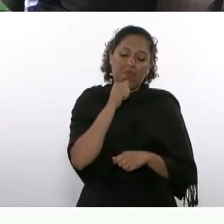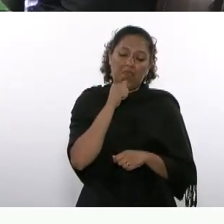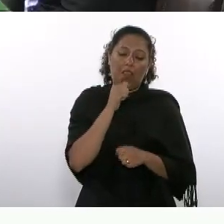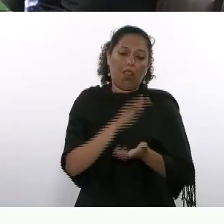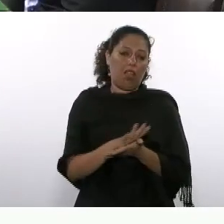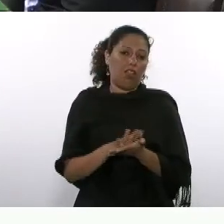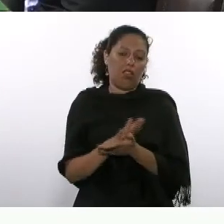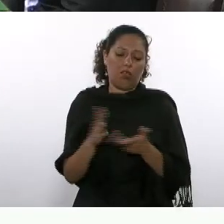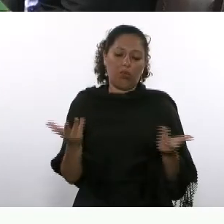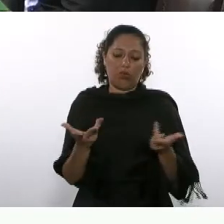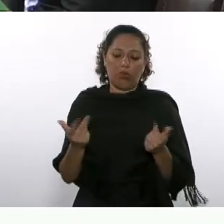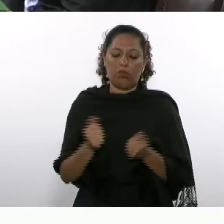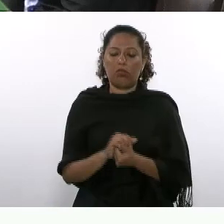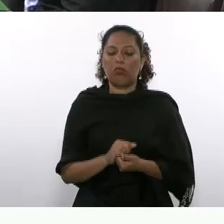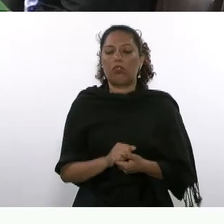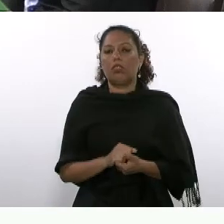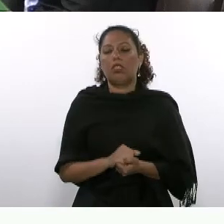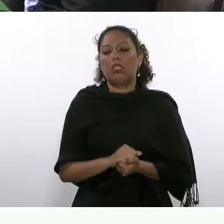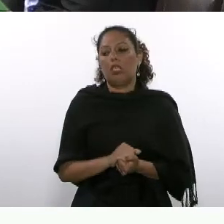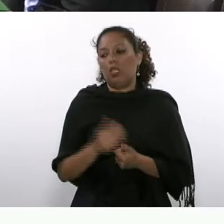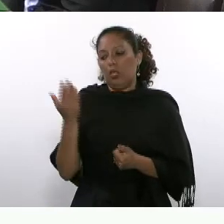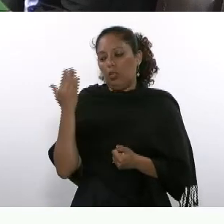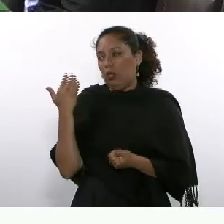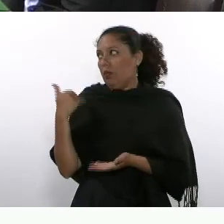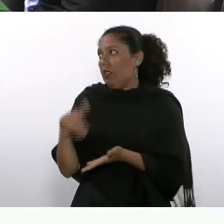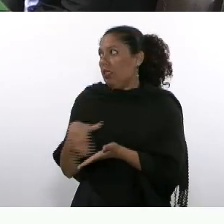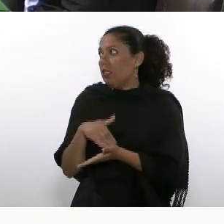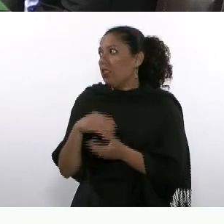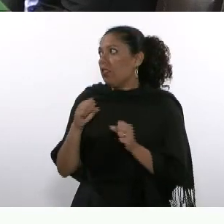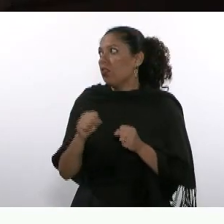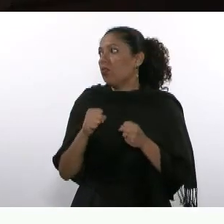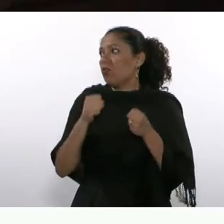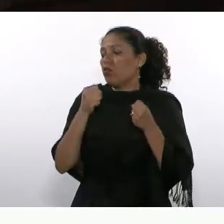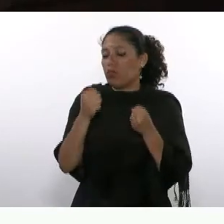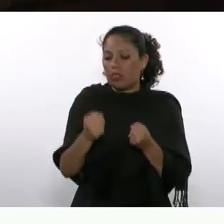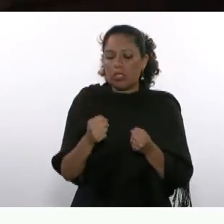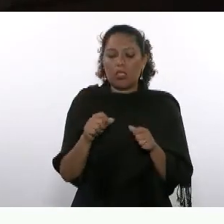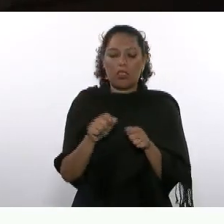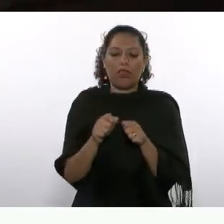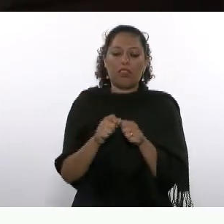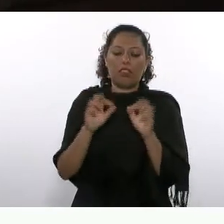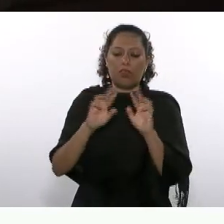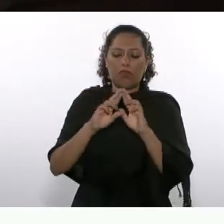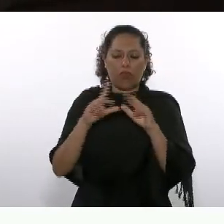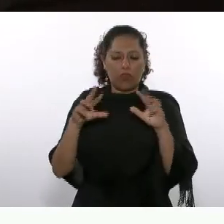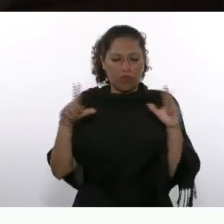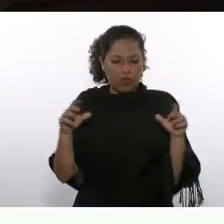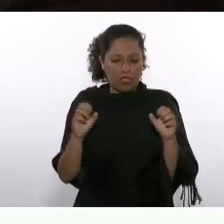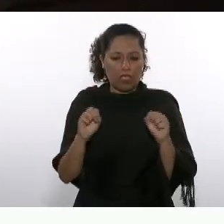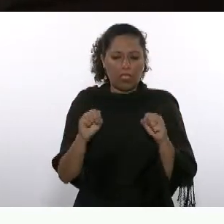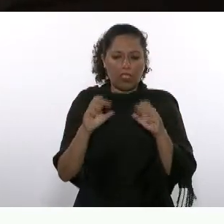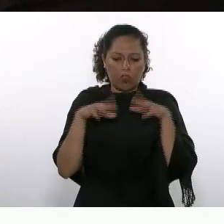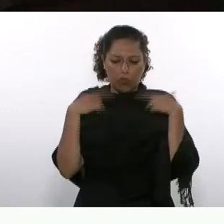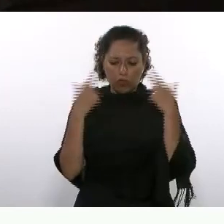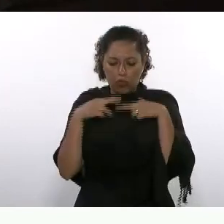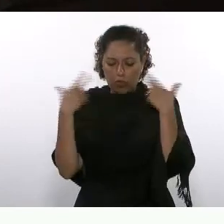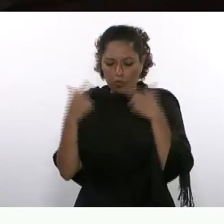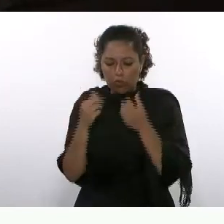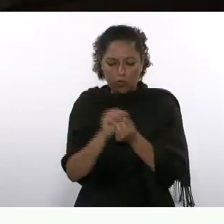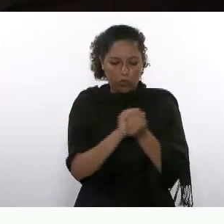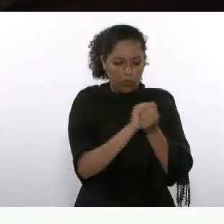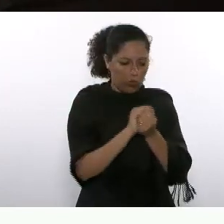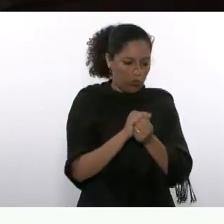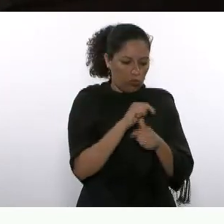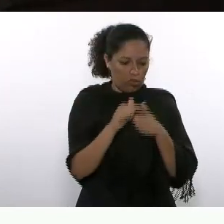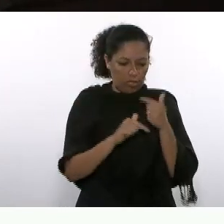tentei, na época que eu estive à frente da secretaria, eu fiz vários eventos, né, com pessoas que trabalhavam com a questão da